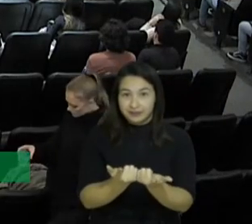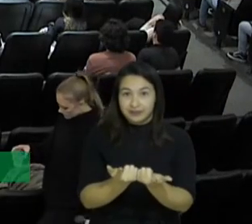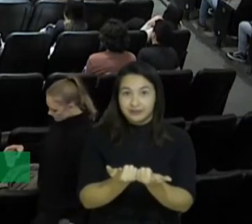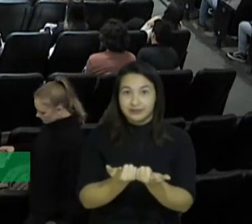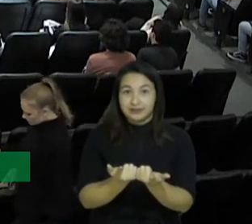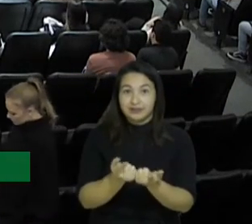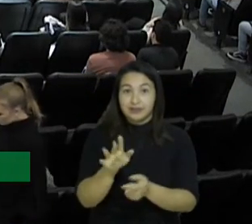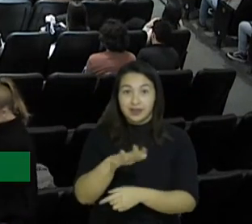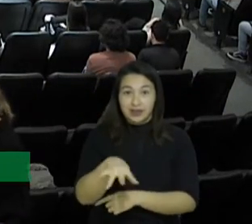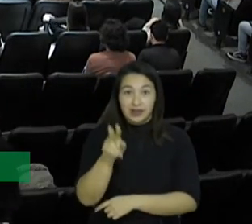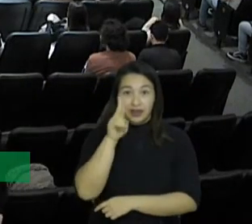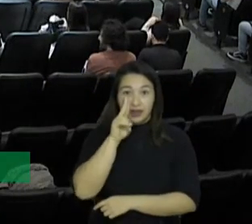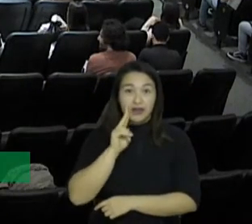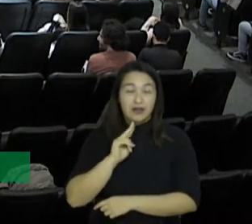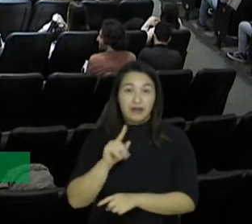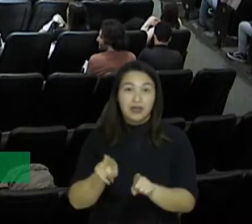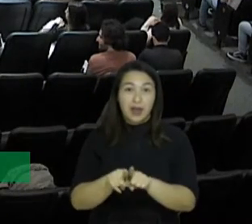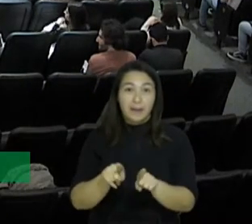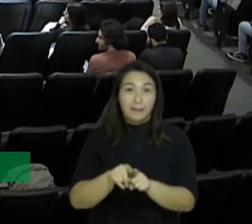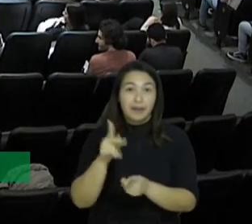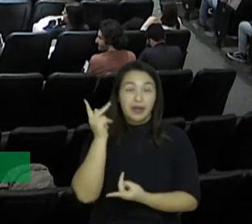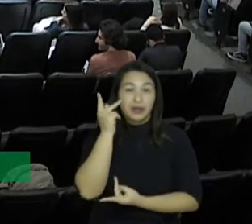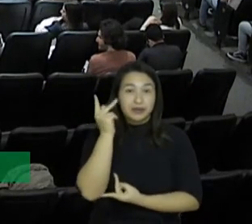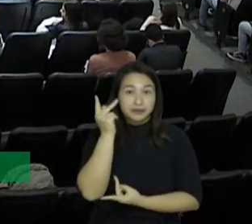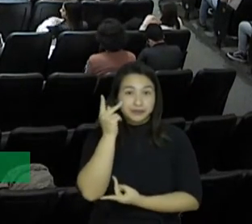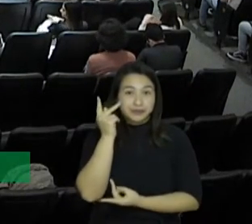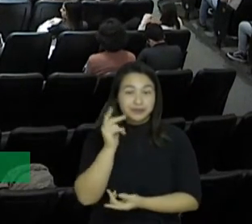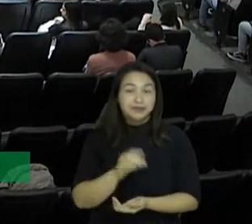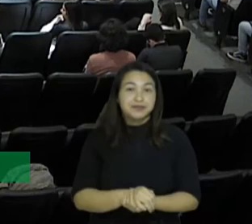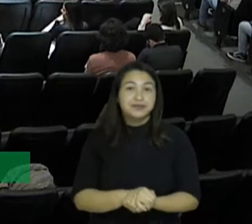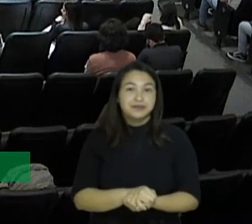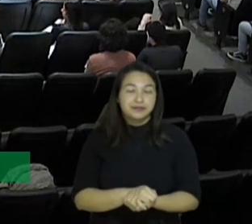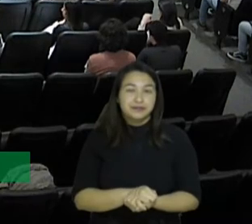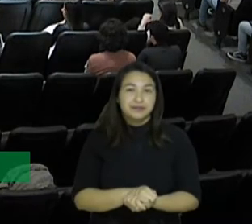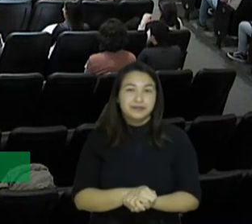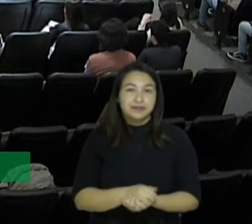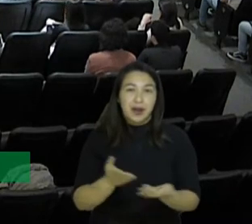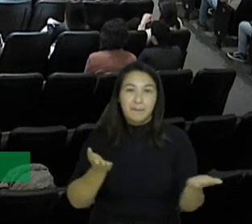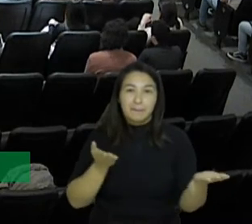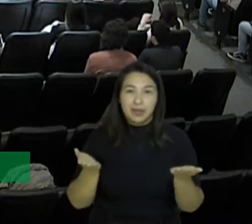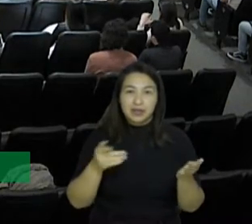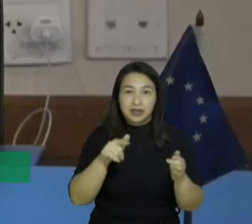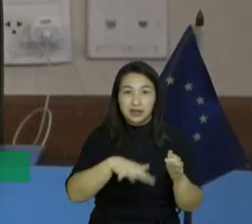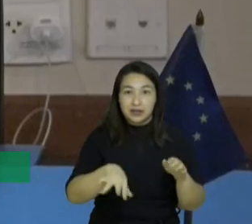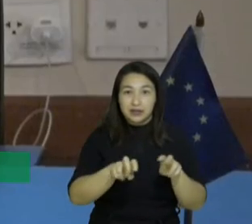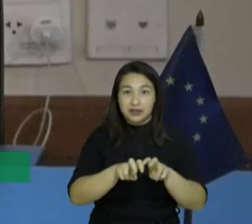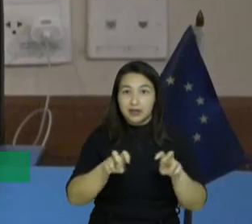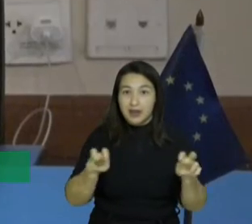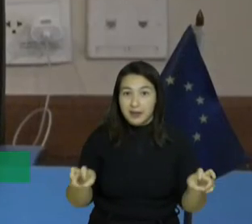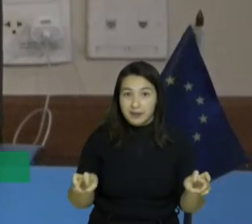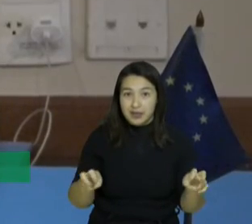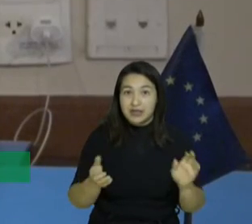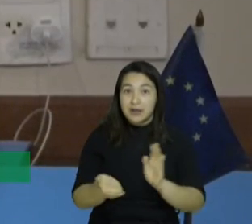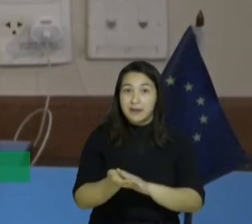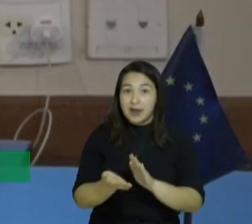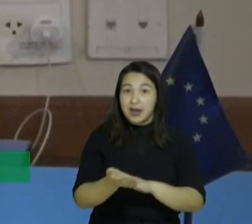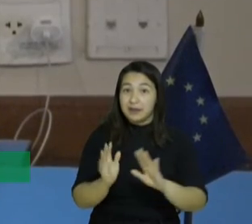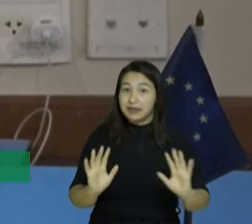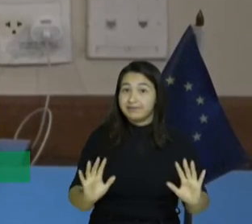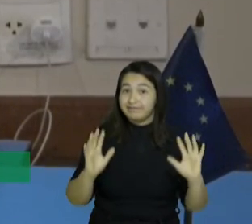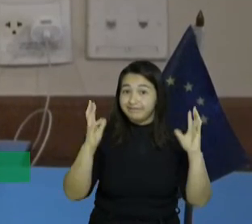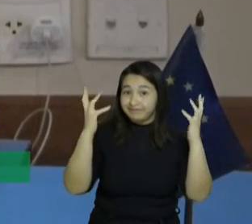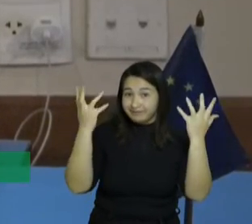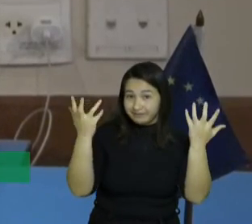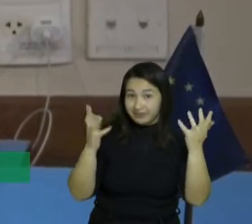Ivan nates e Fernando kellin eh para mediar aqui esta este painel parabenizo pelo evento e